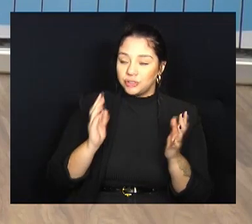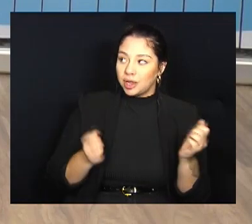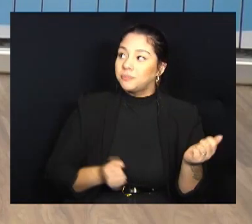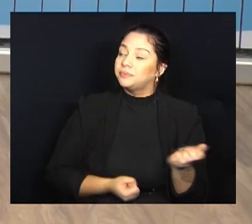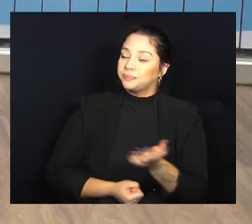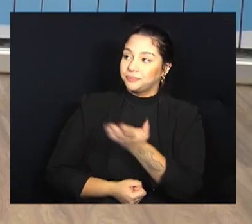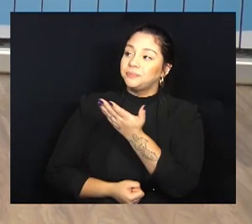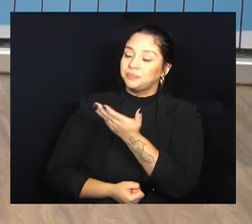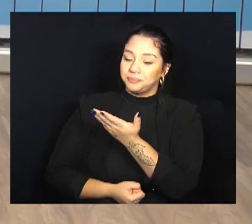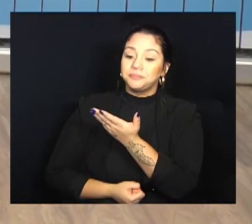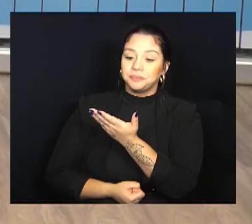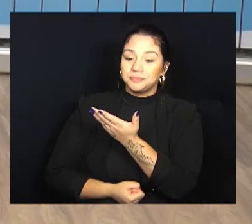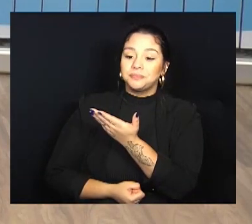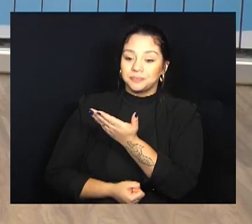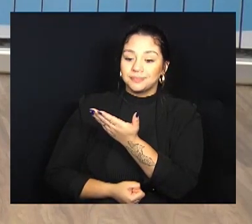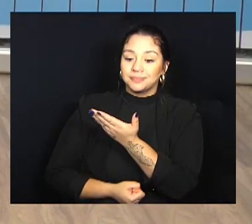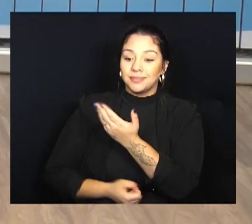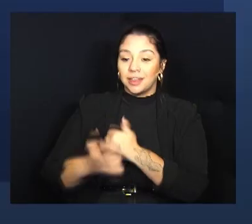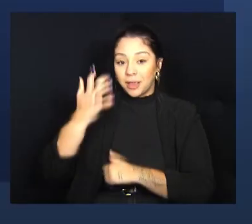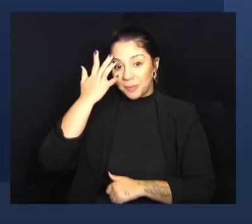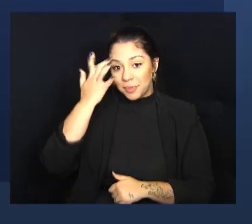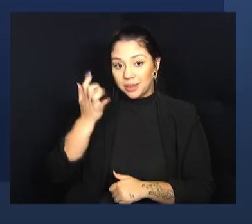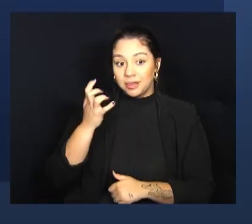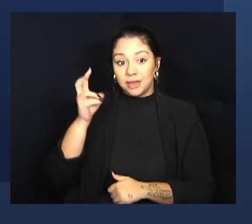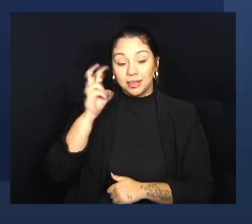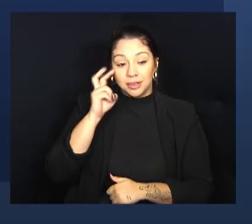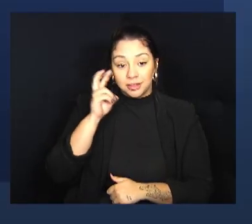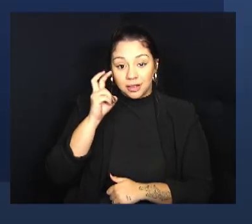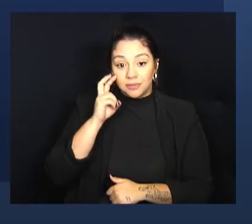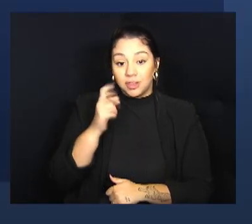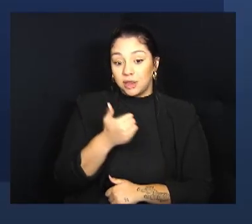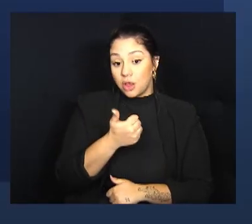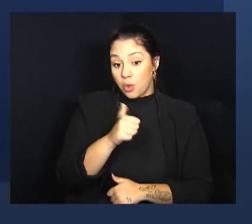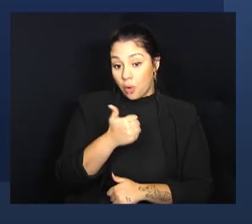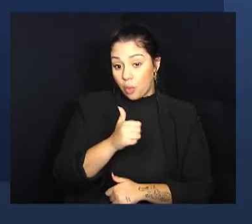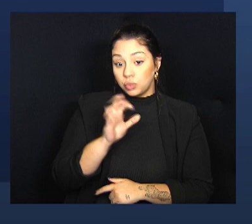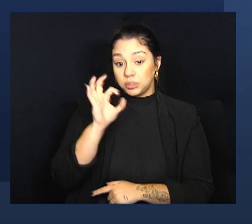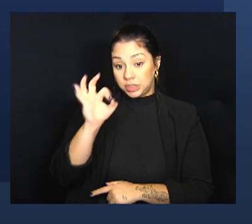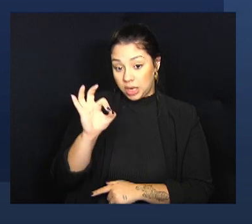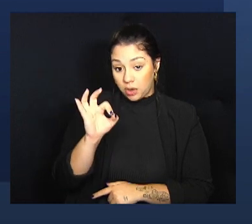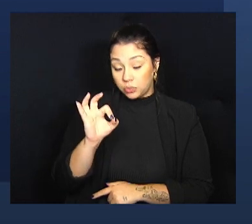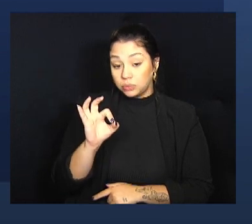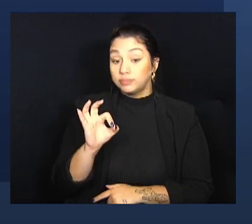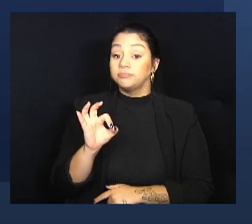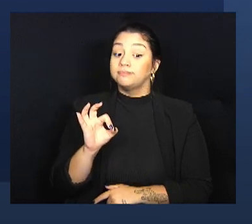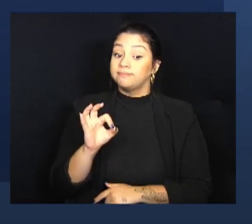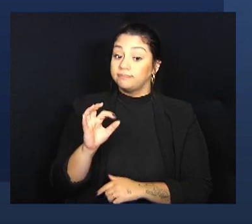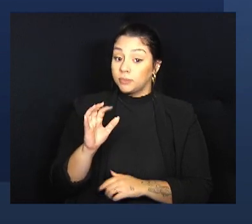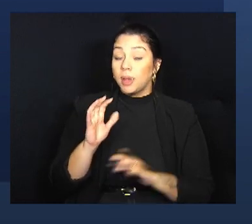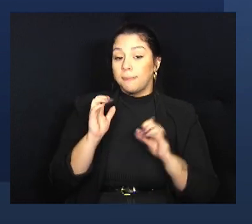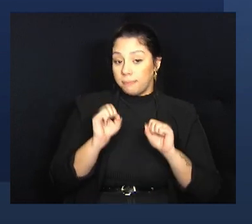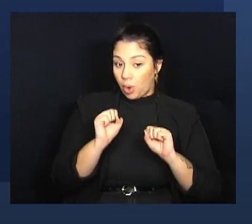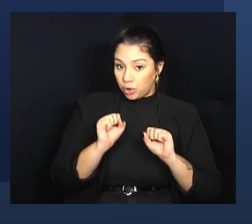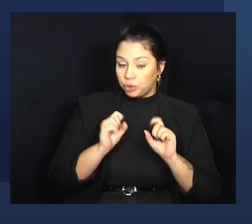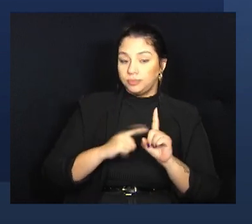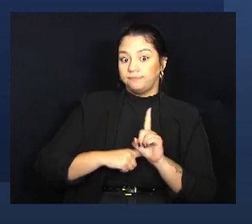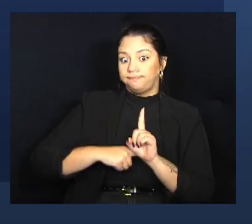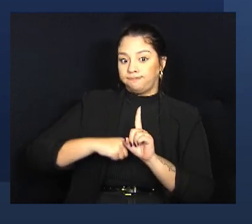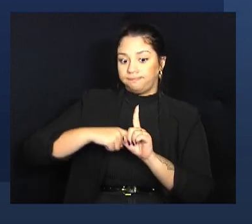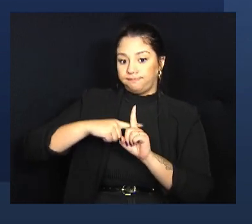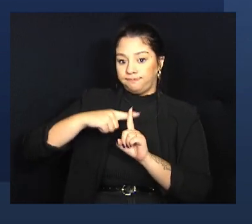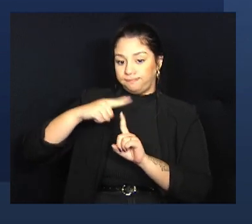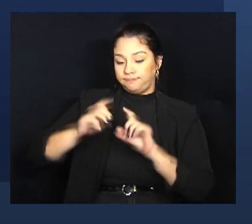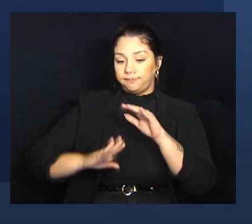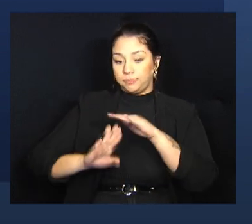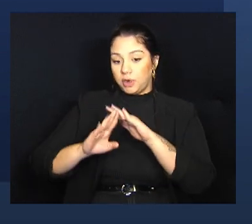tela. Então, para amanhã, quinta-feira, mínima de 11 graus. Essa temperatura ela pode subir, chegando aos 26